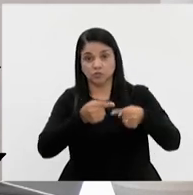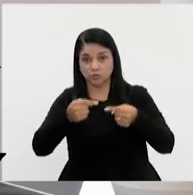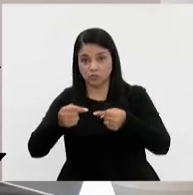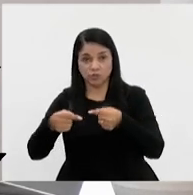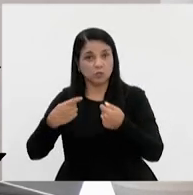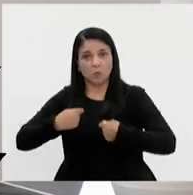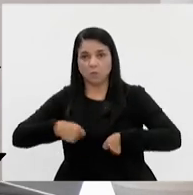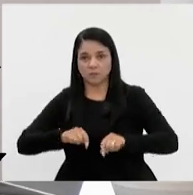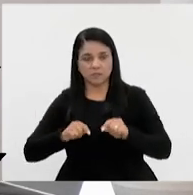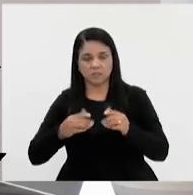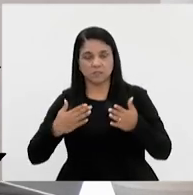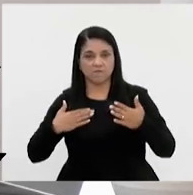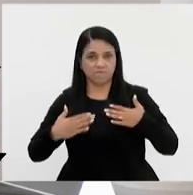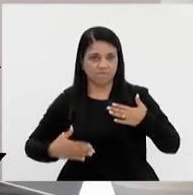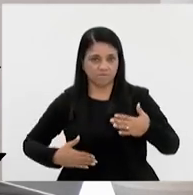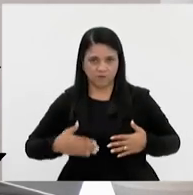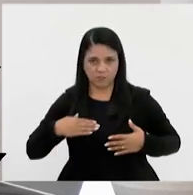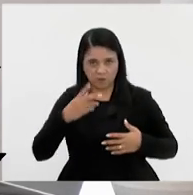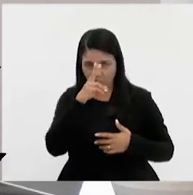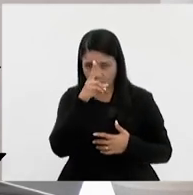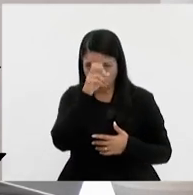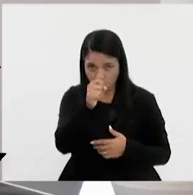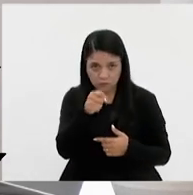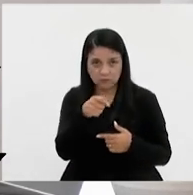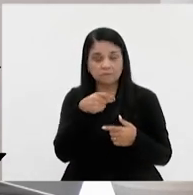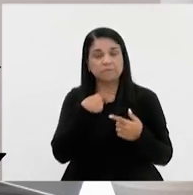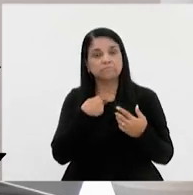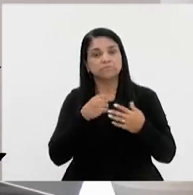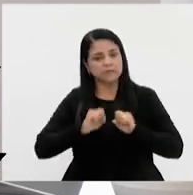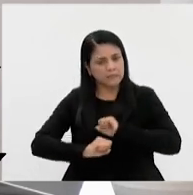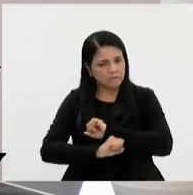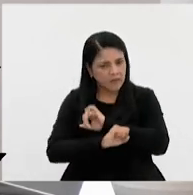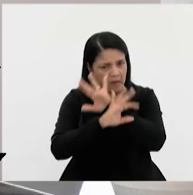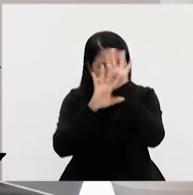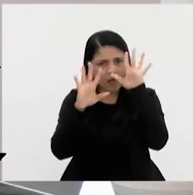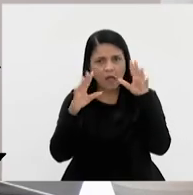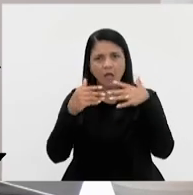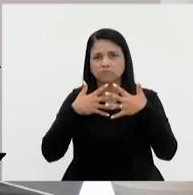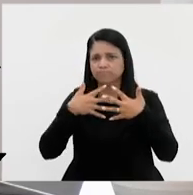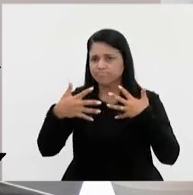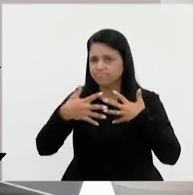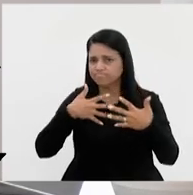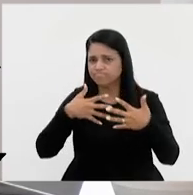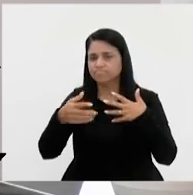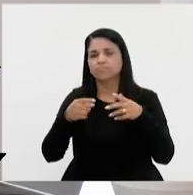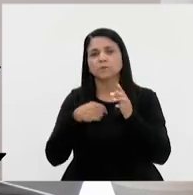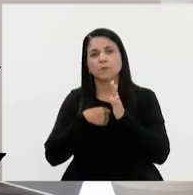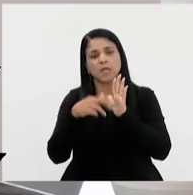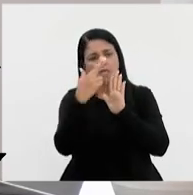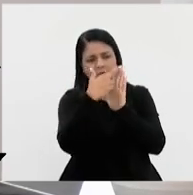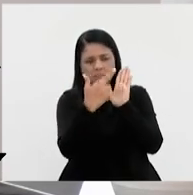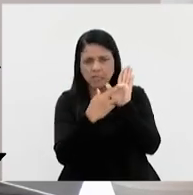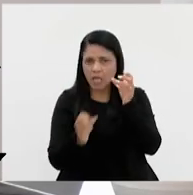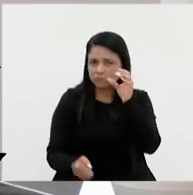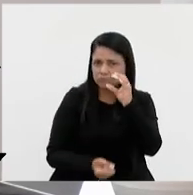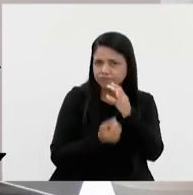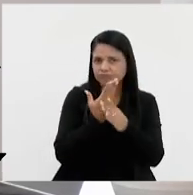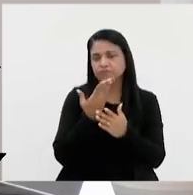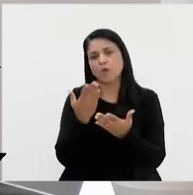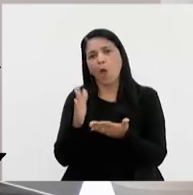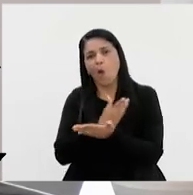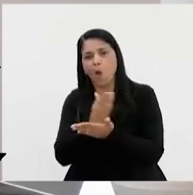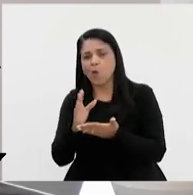da força física, chegar numa redação que estabeleça isso de forma clara, criar critérios de exceção para algumas federações